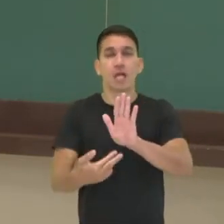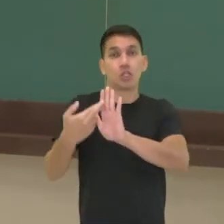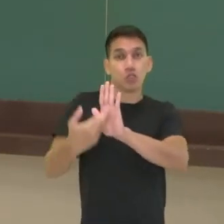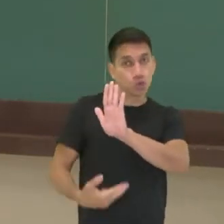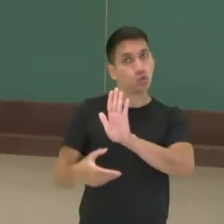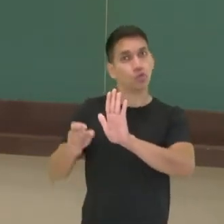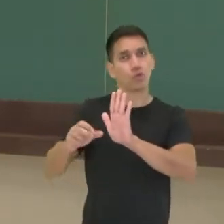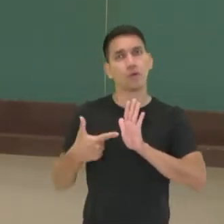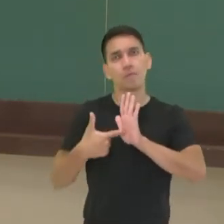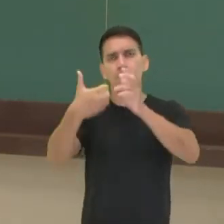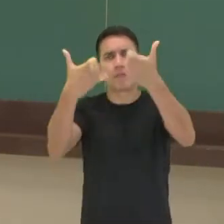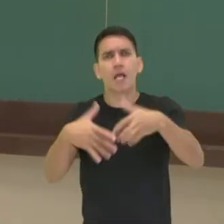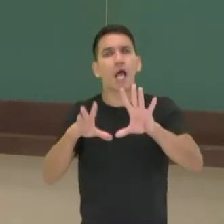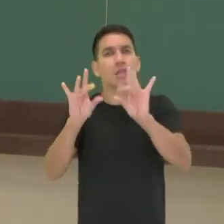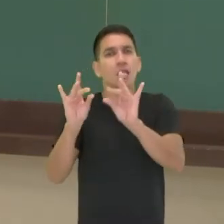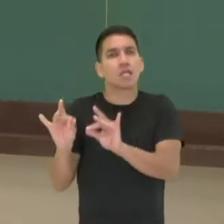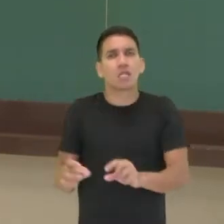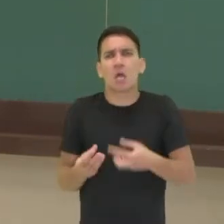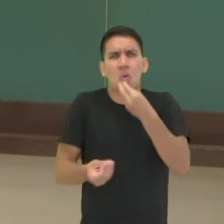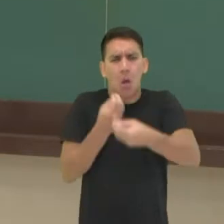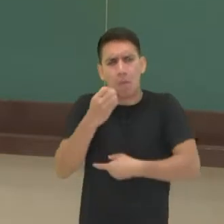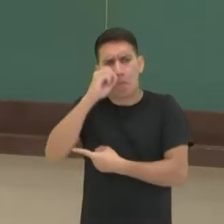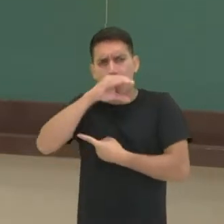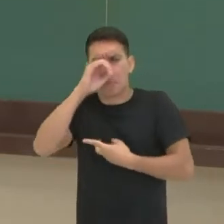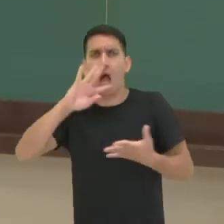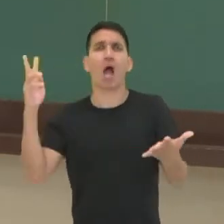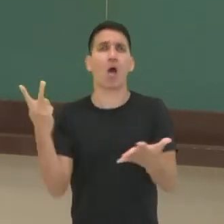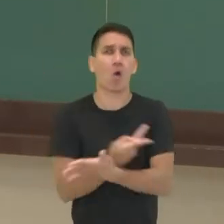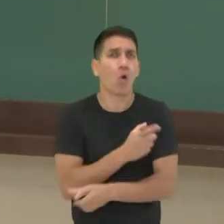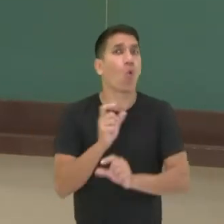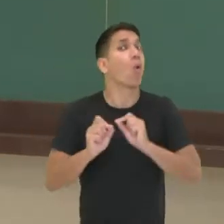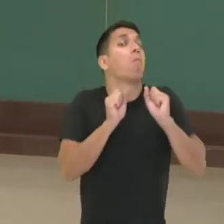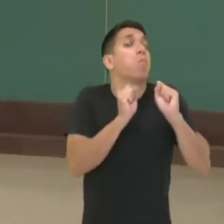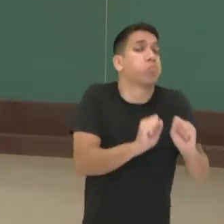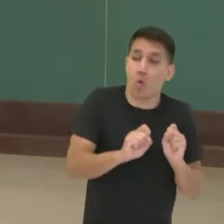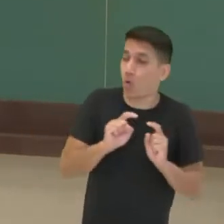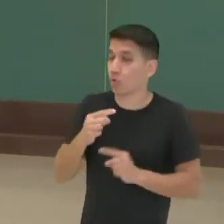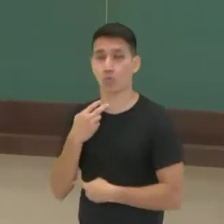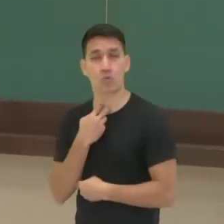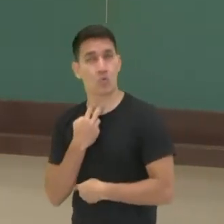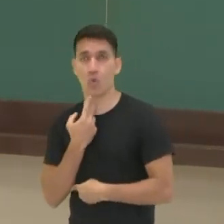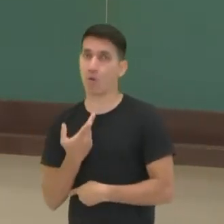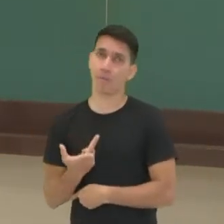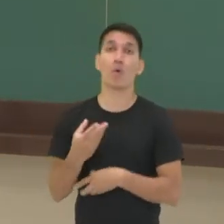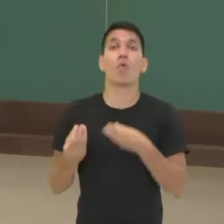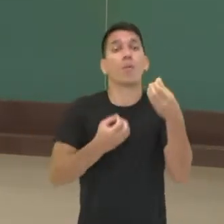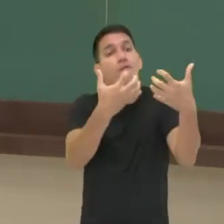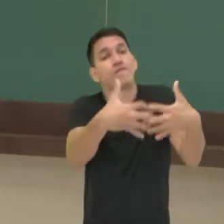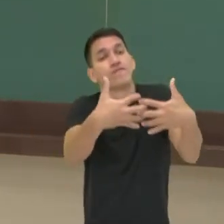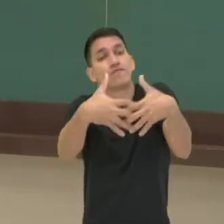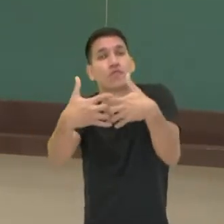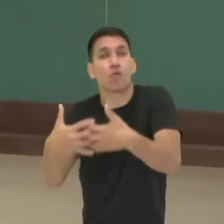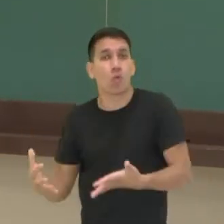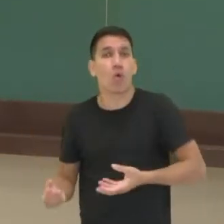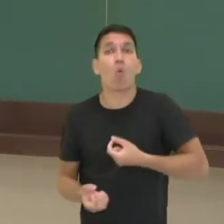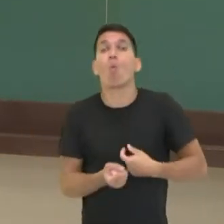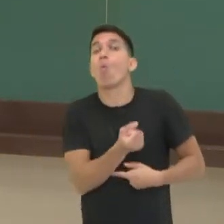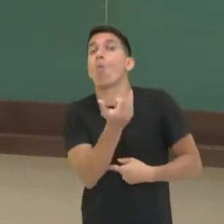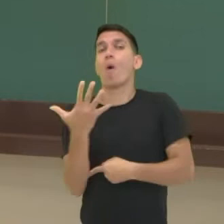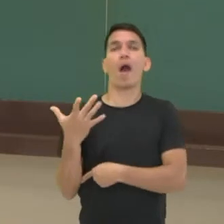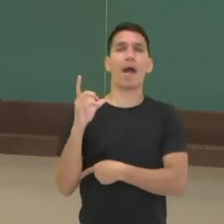vai falar da abusividade, do que pode, o que não pode, como que funciona, quais